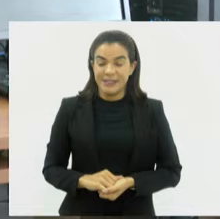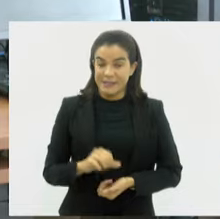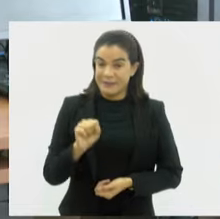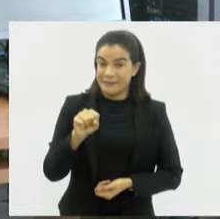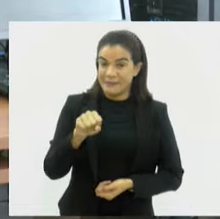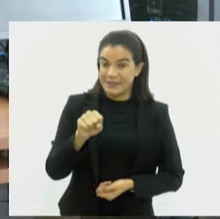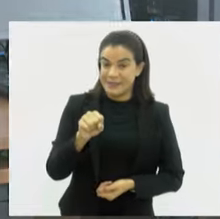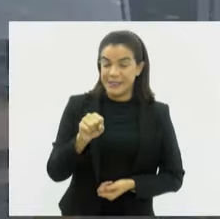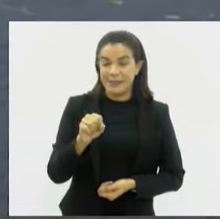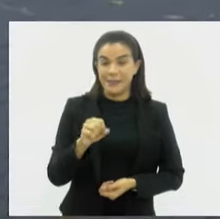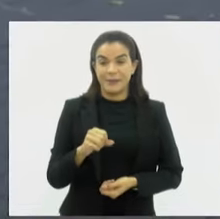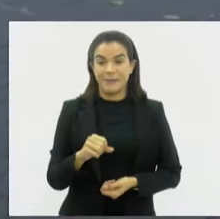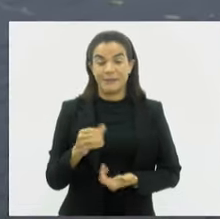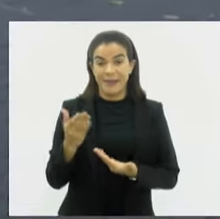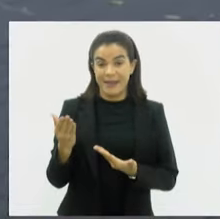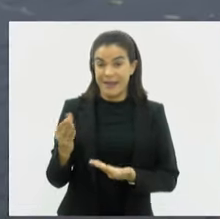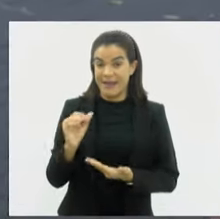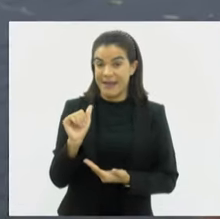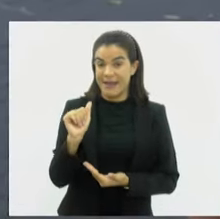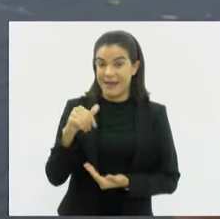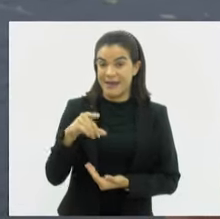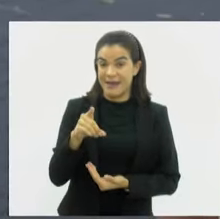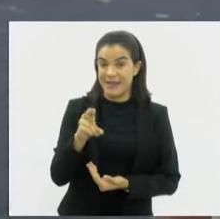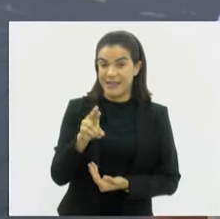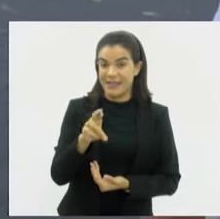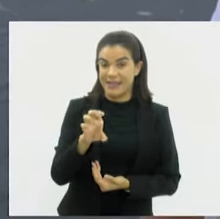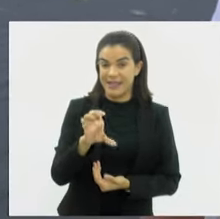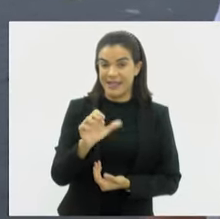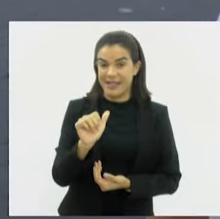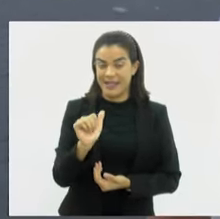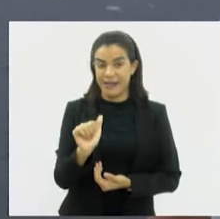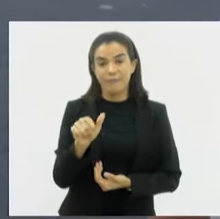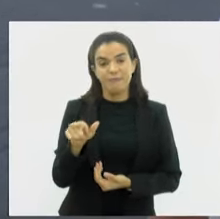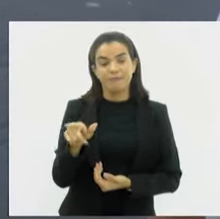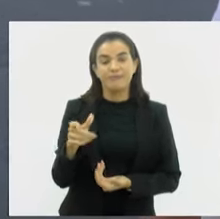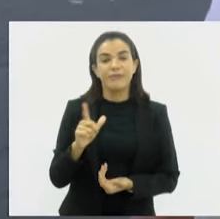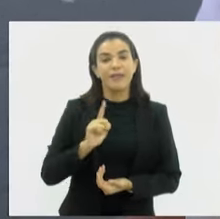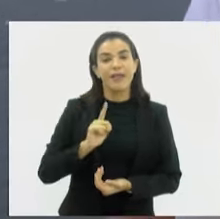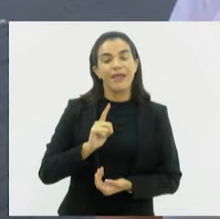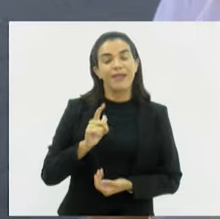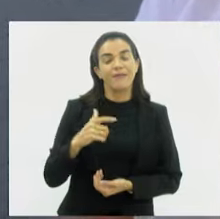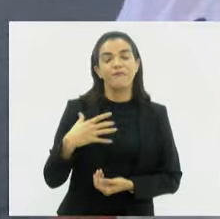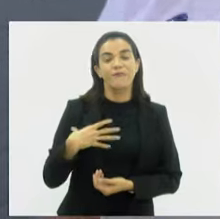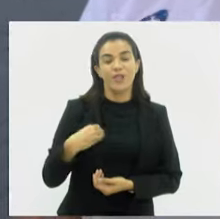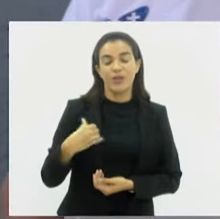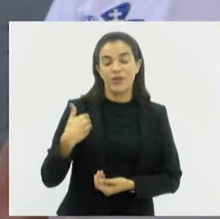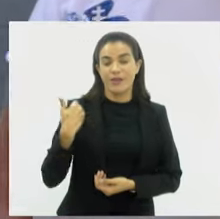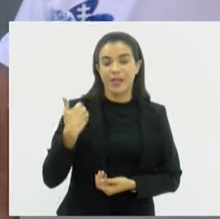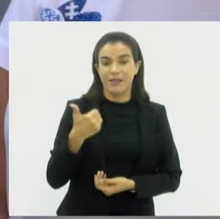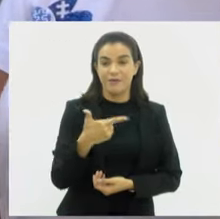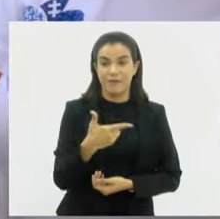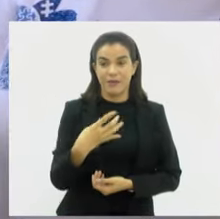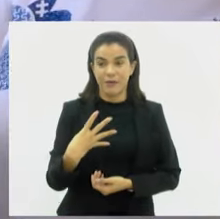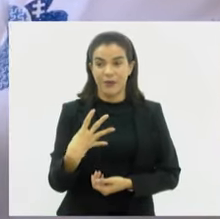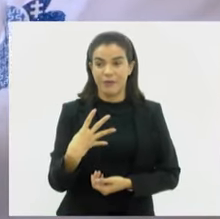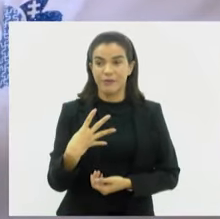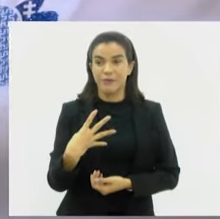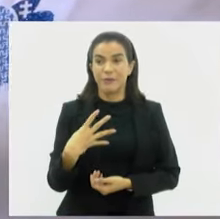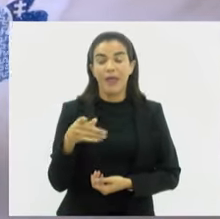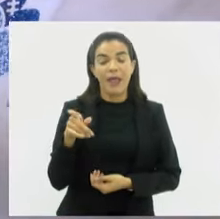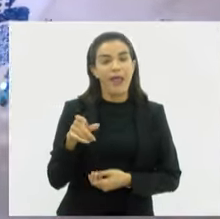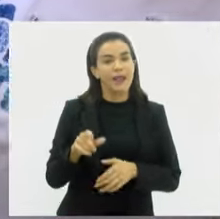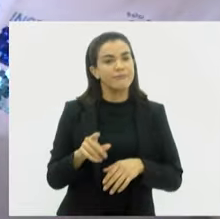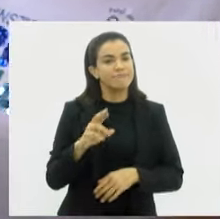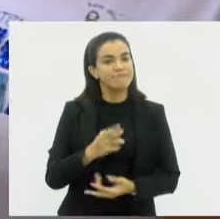É, Potira, a Andréia Oliveira Bussardi, ela é mãe de um menino autista que hoje tem 24 anos, que é o Gabriel, e ela dirige